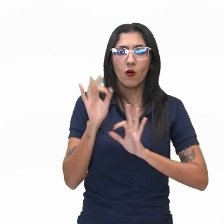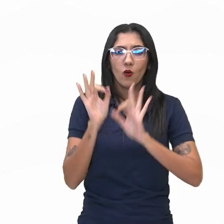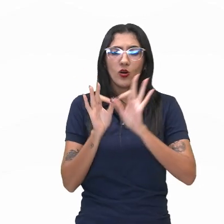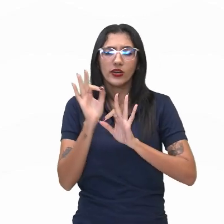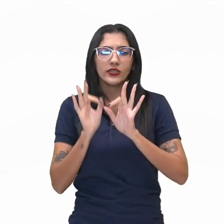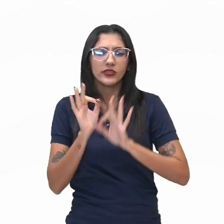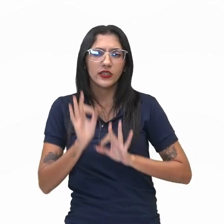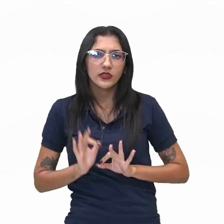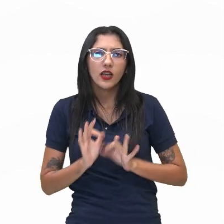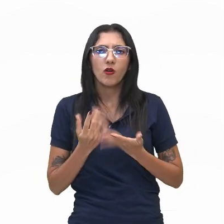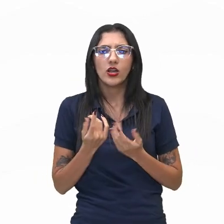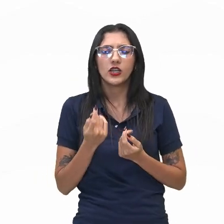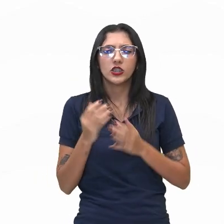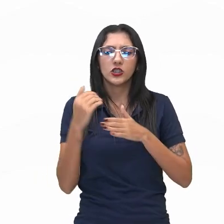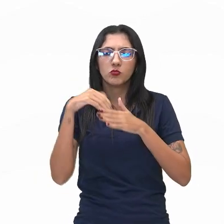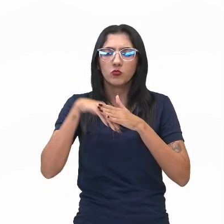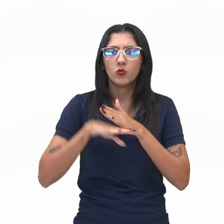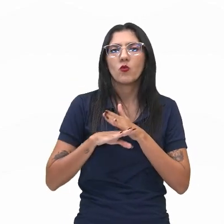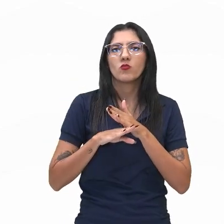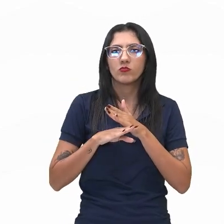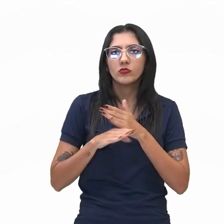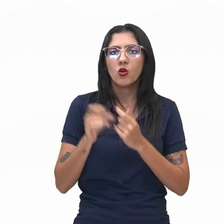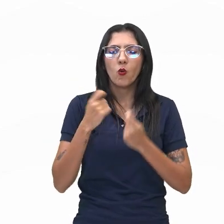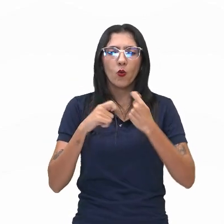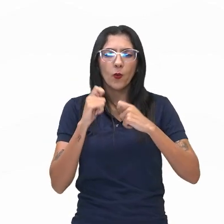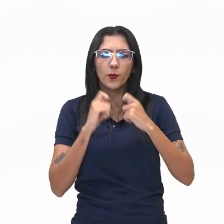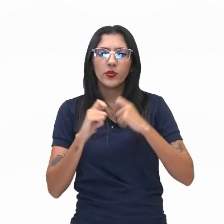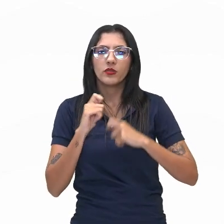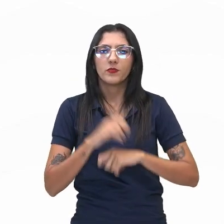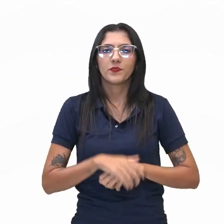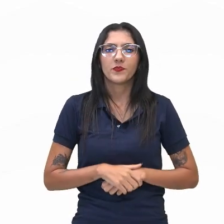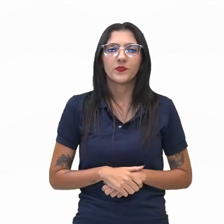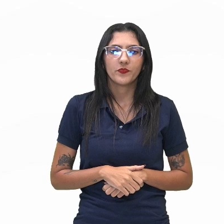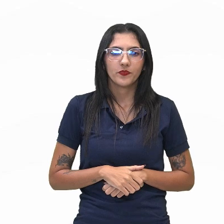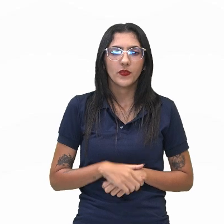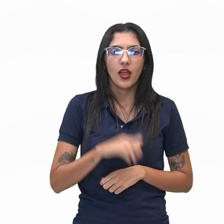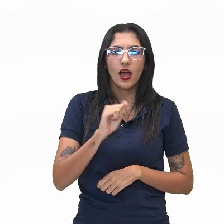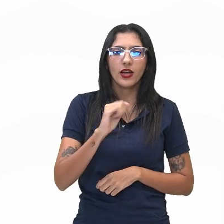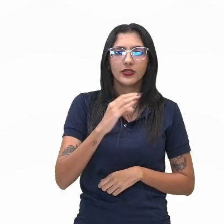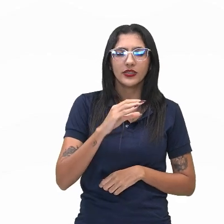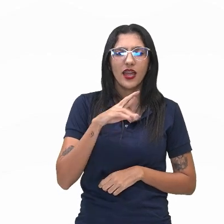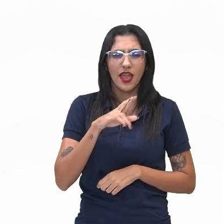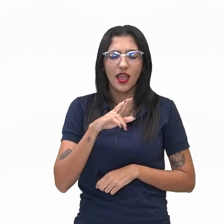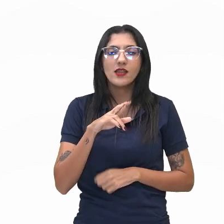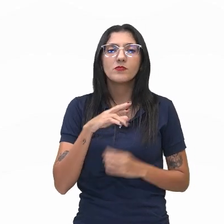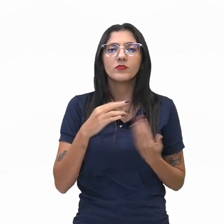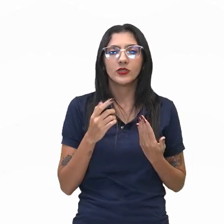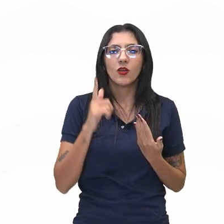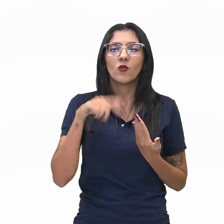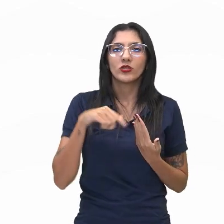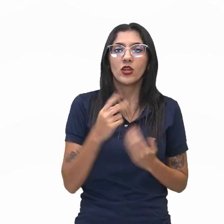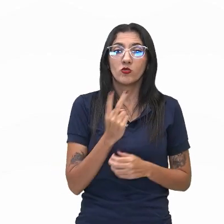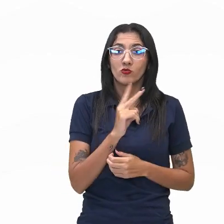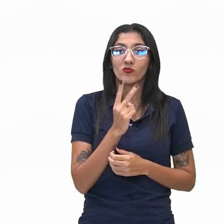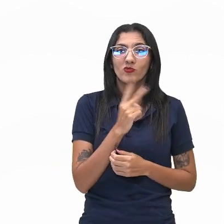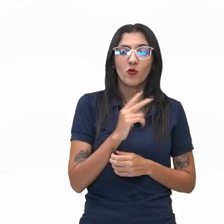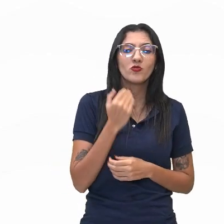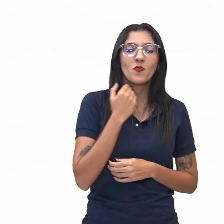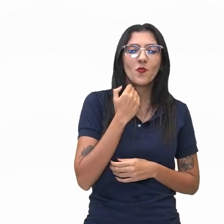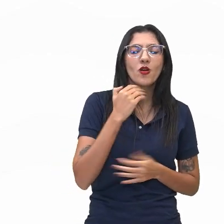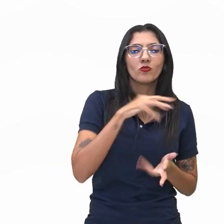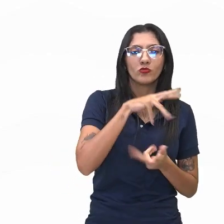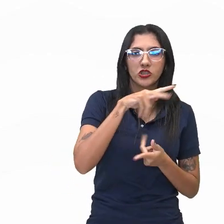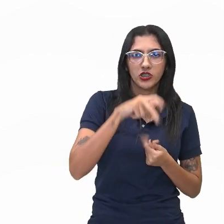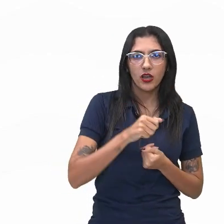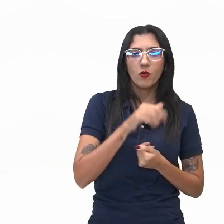de reservas, ACR. Assim como existe o FMI e também o Banco Mundial, o BRICS ele